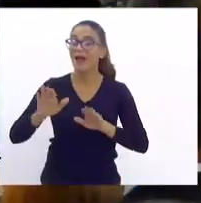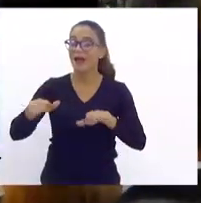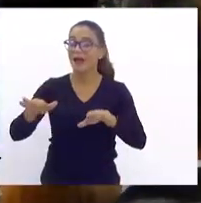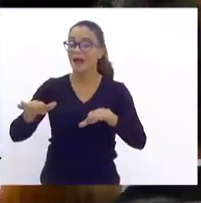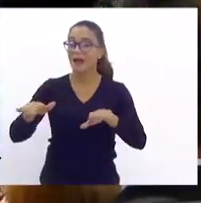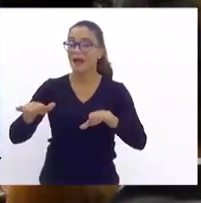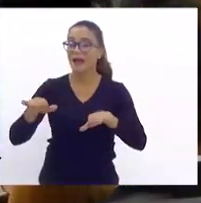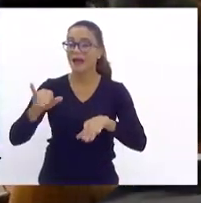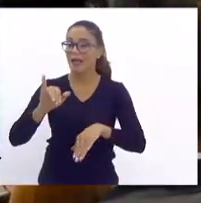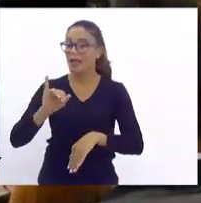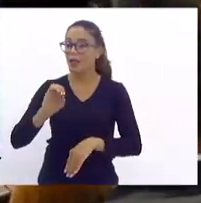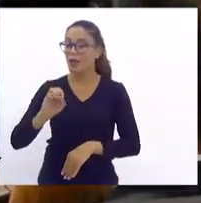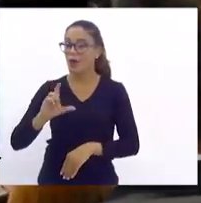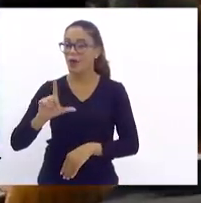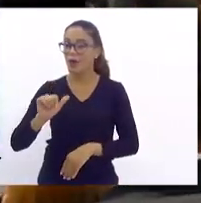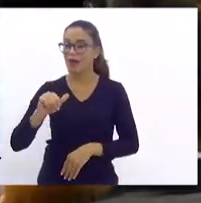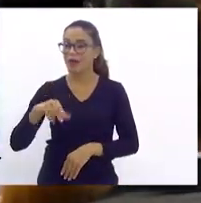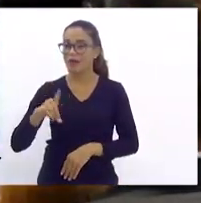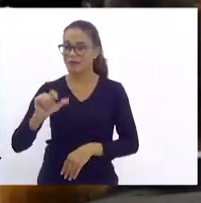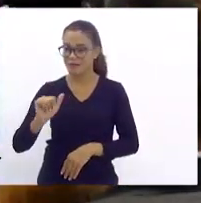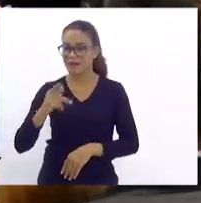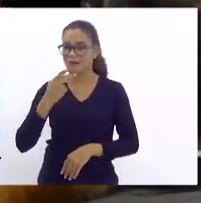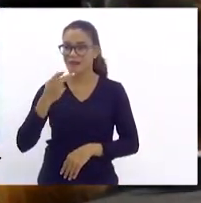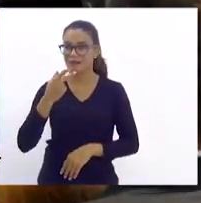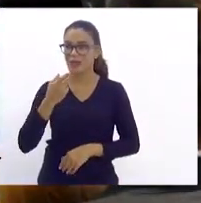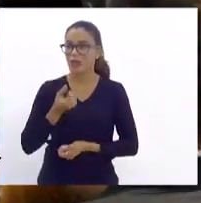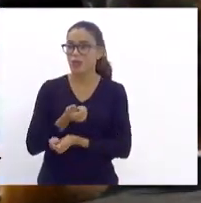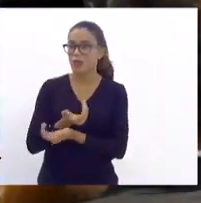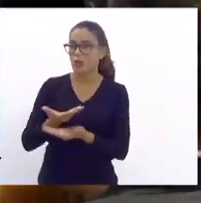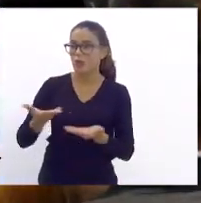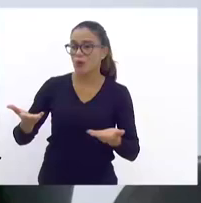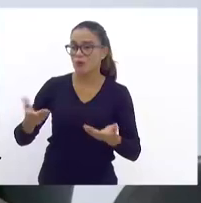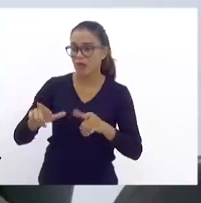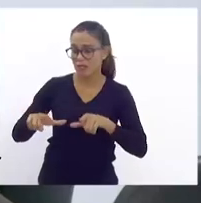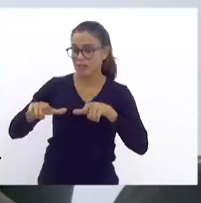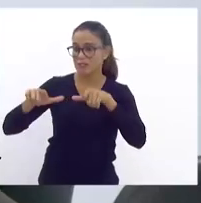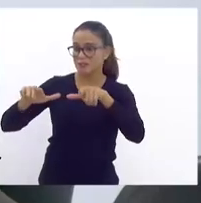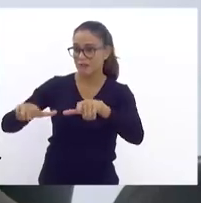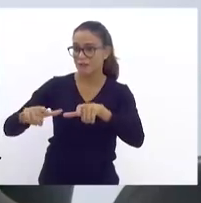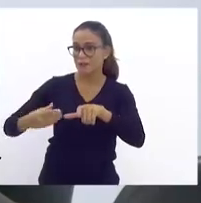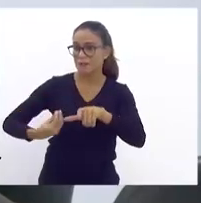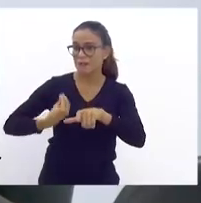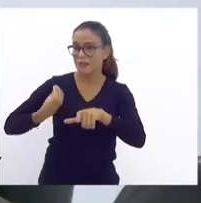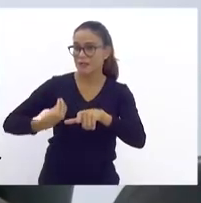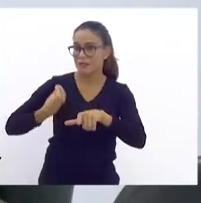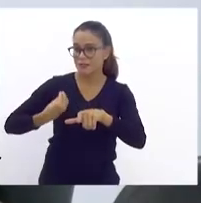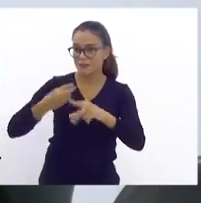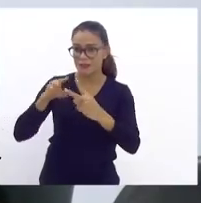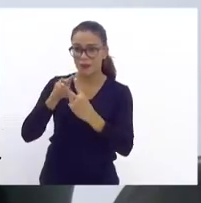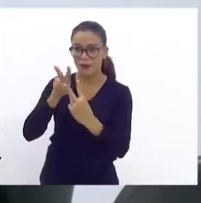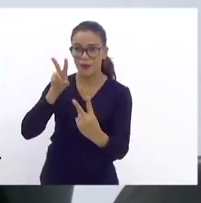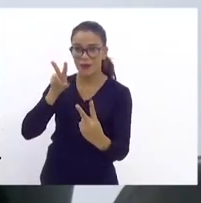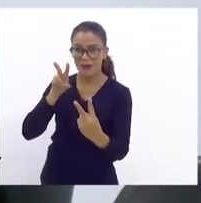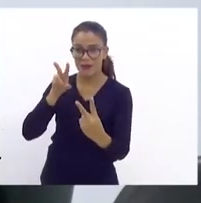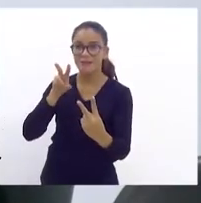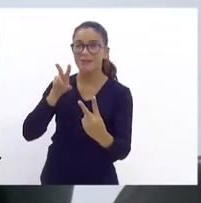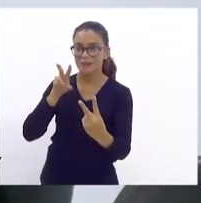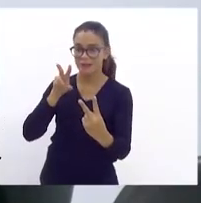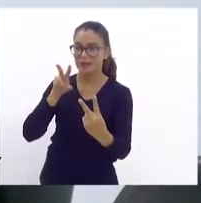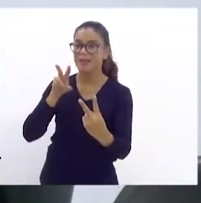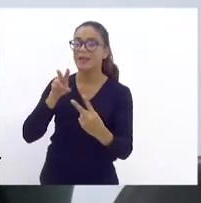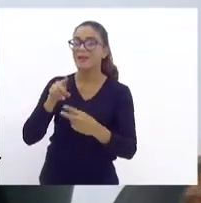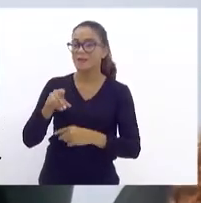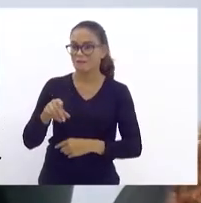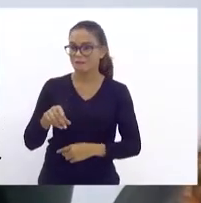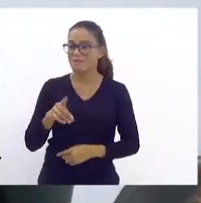Yolanda também falando todos os participantes receberam Um certificado pela participação online Tá bom então vocês vão ser